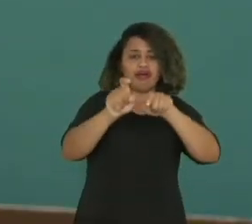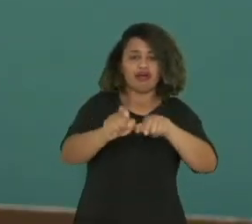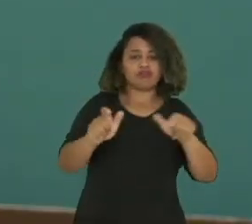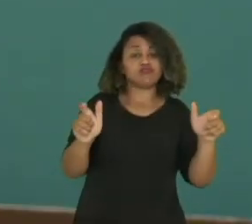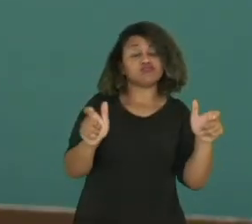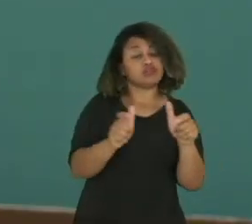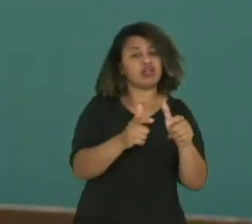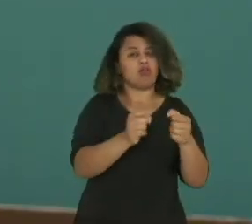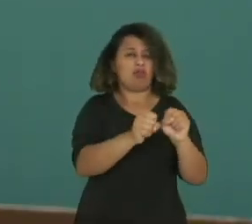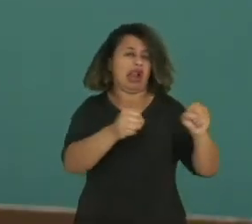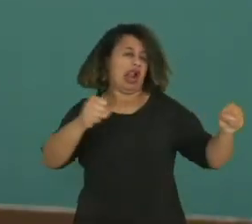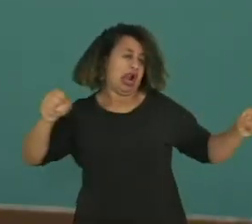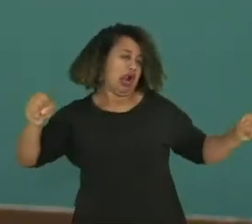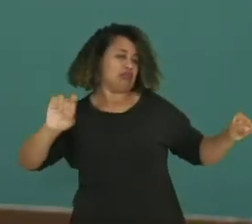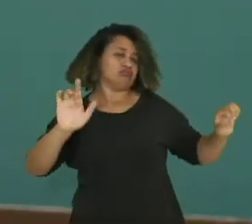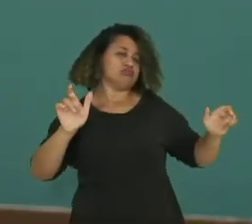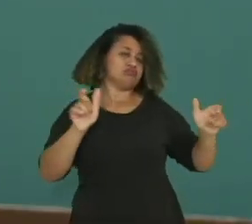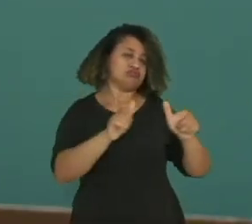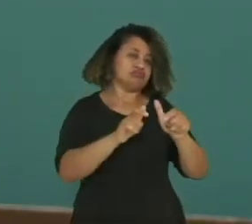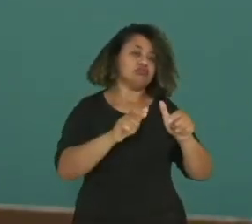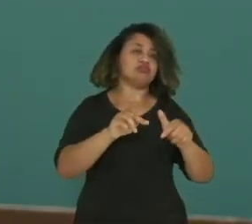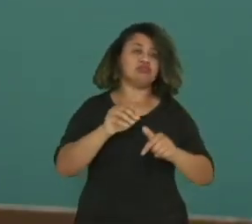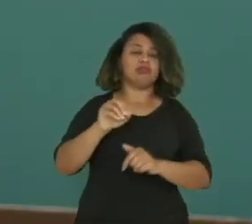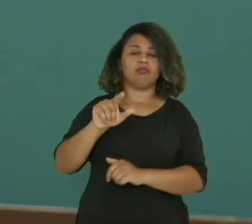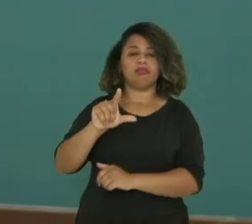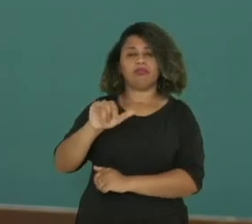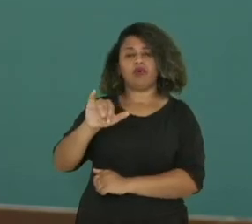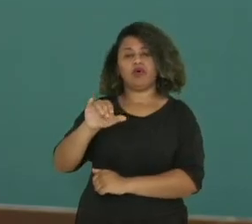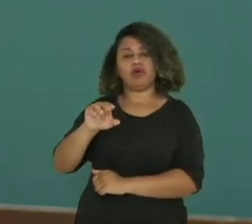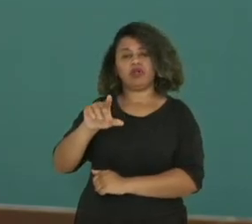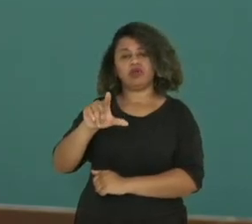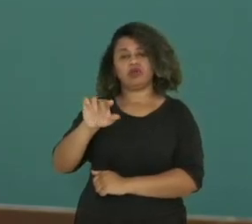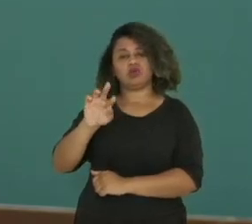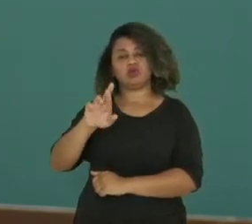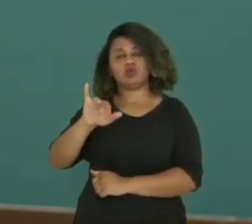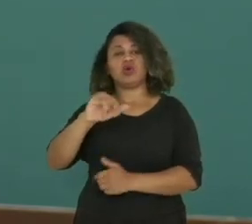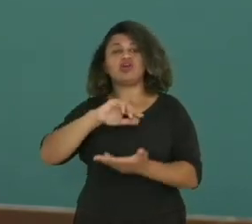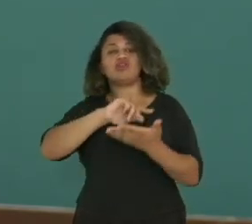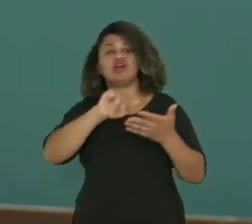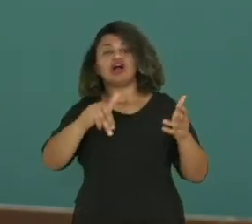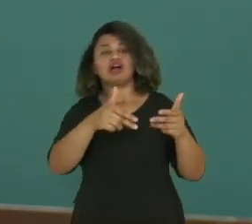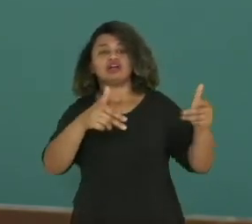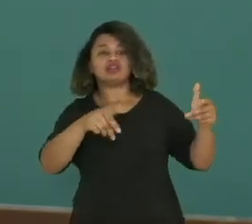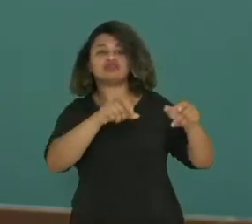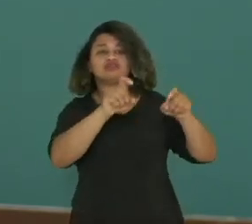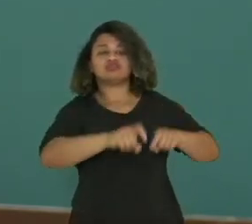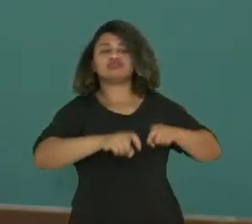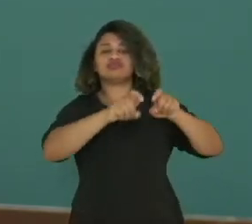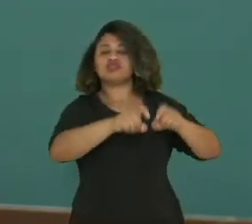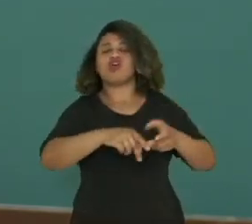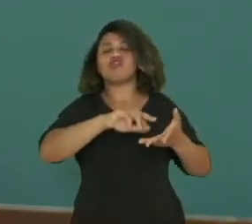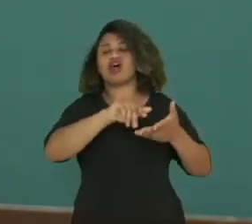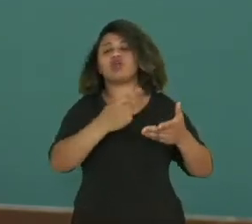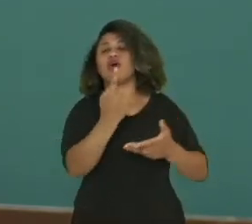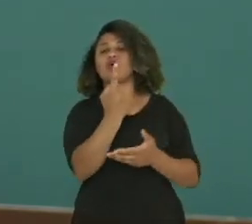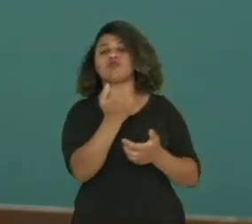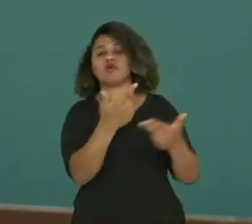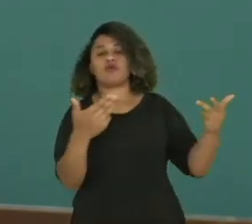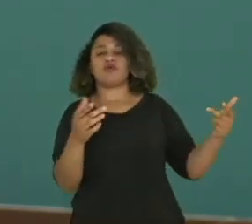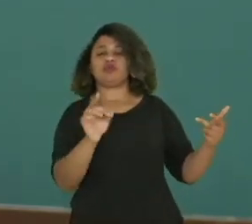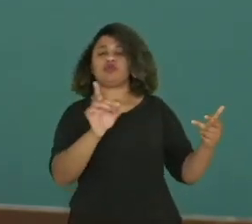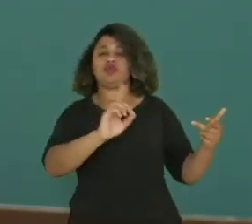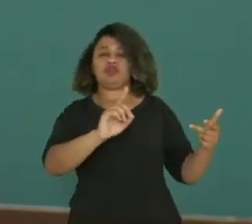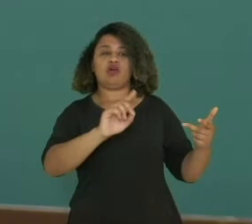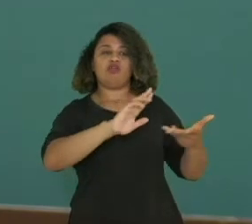propriedades rurais. Policultores, ou seja, cultivam várias coisas, o plantio de vários itens